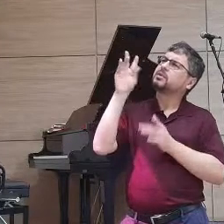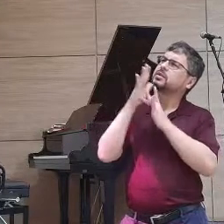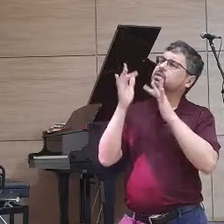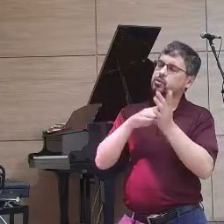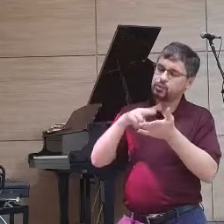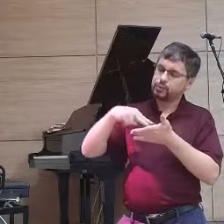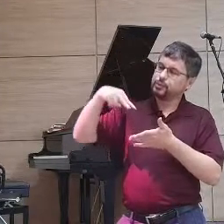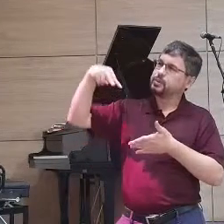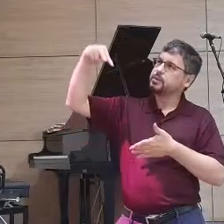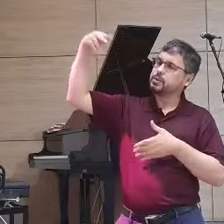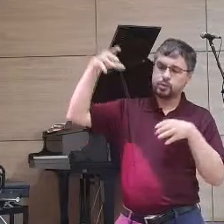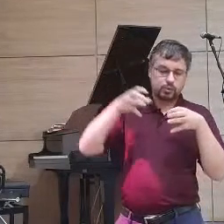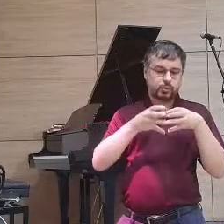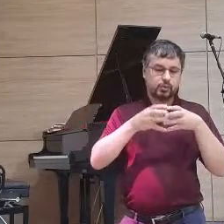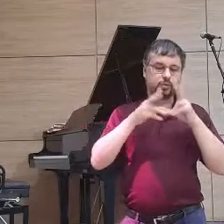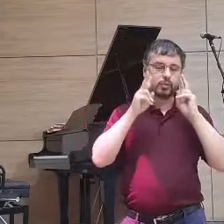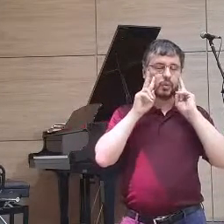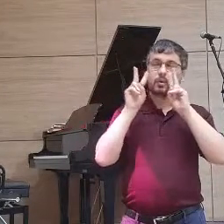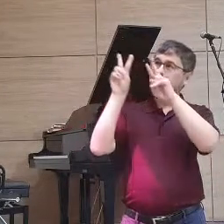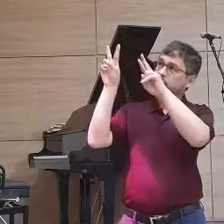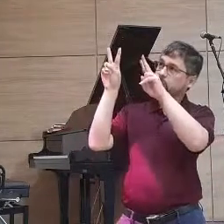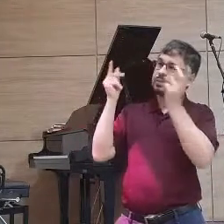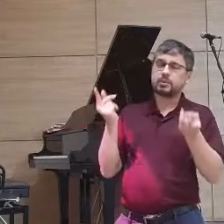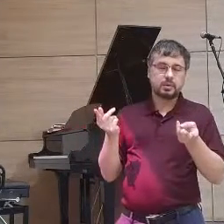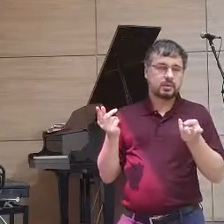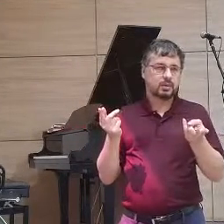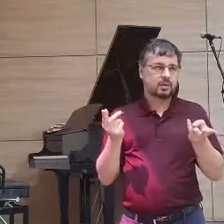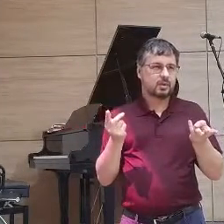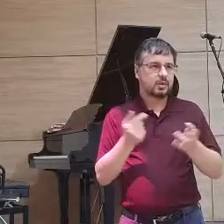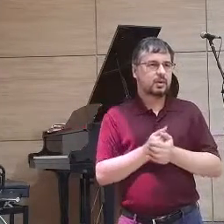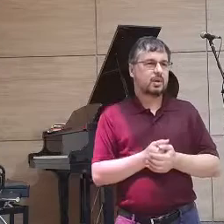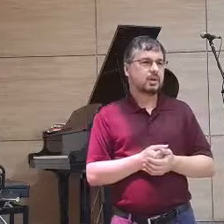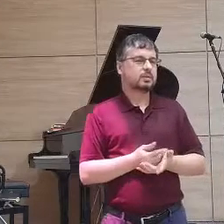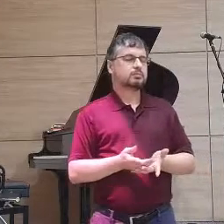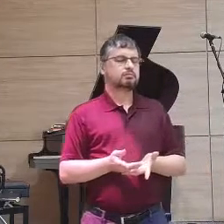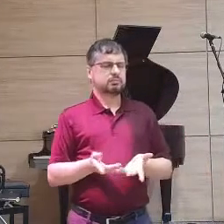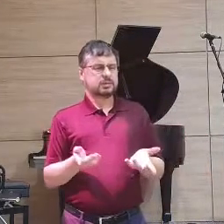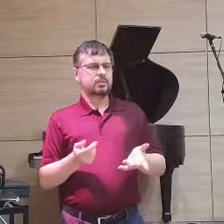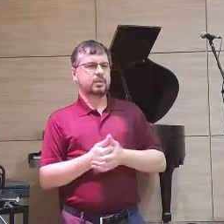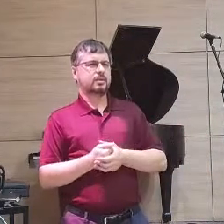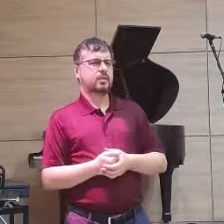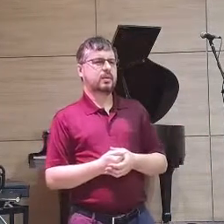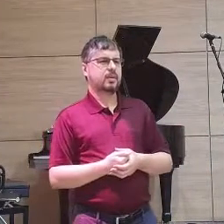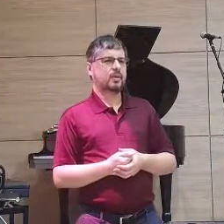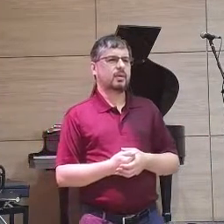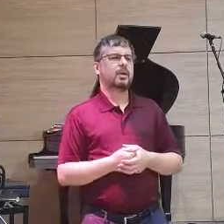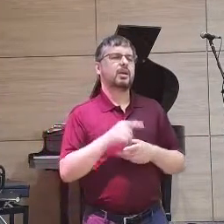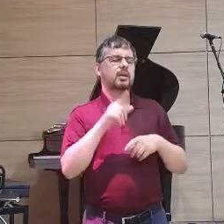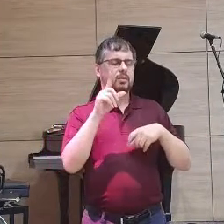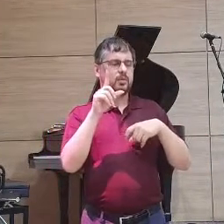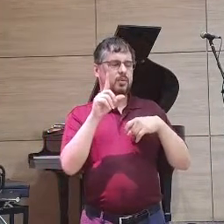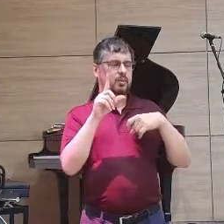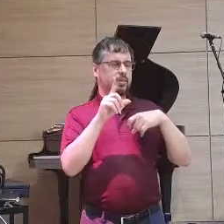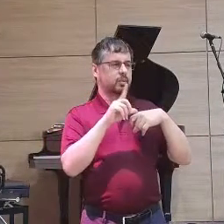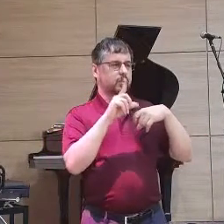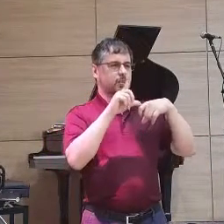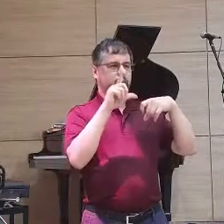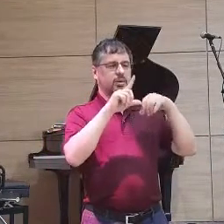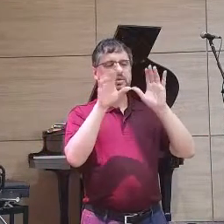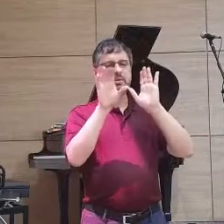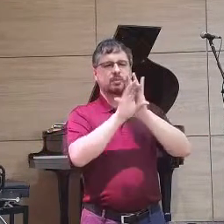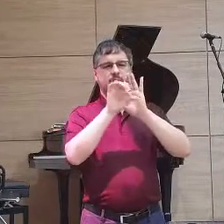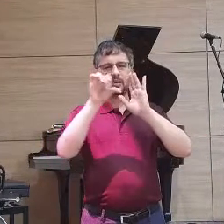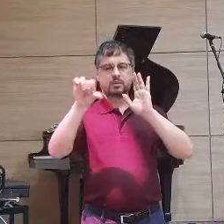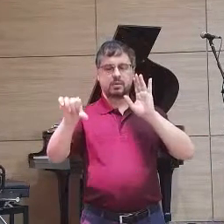situação apoteótico acontecer quem sabe assim ele é basicamente que aconteceu lá em Lucas Capítulo 9 Versículo 13 em diante